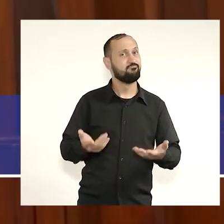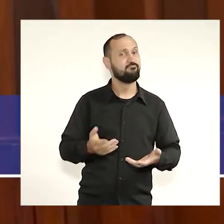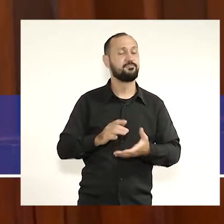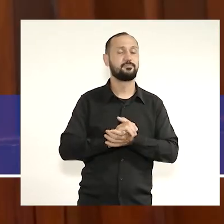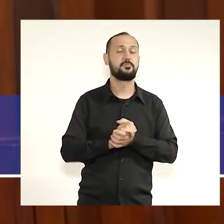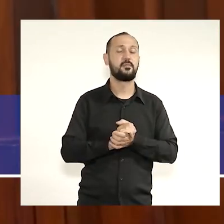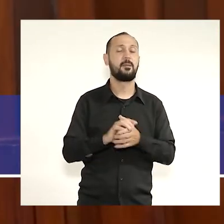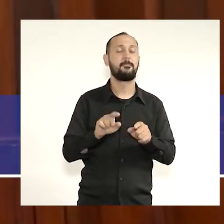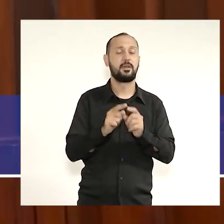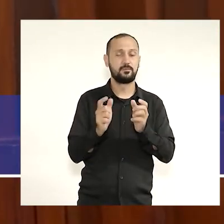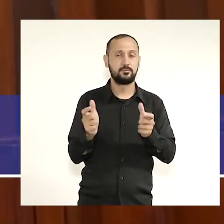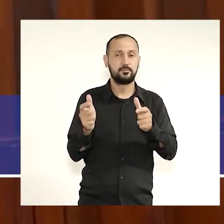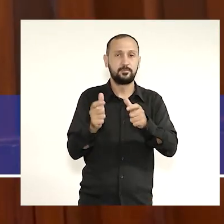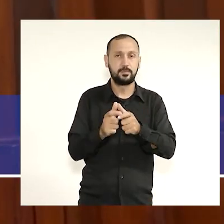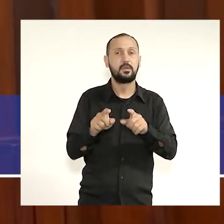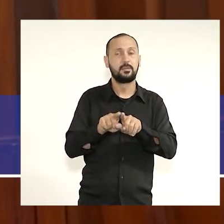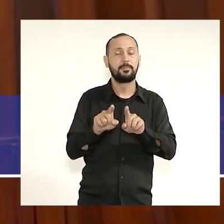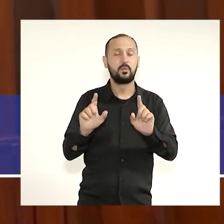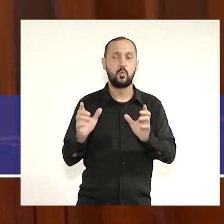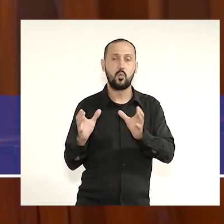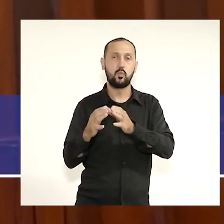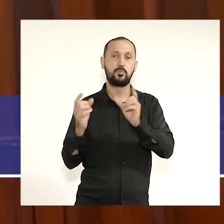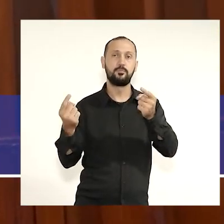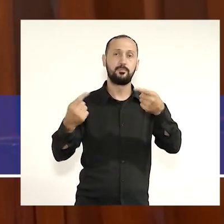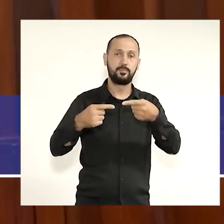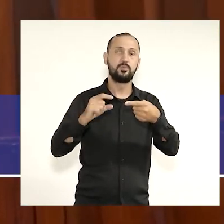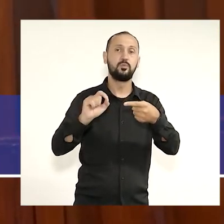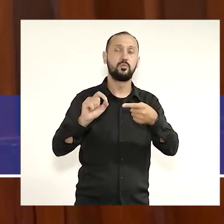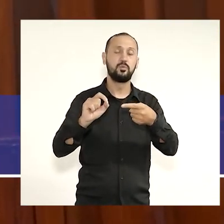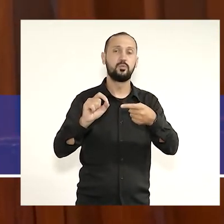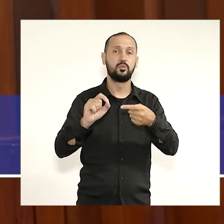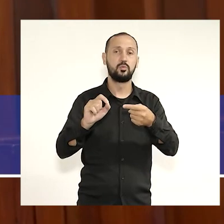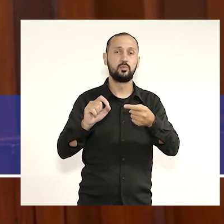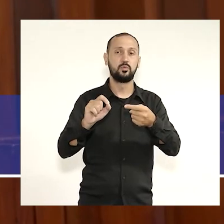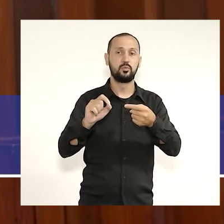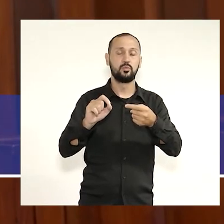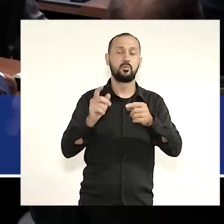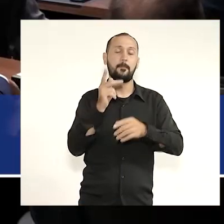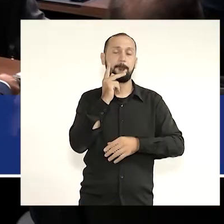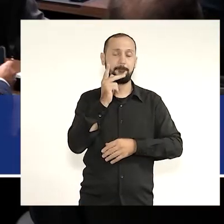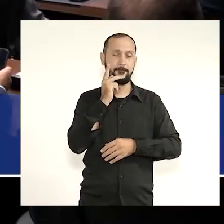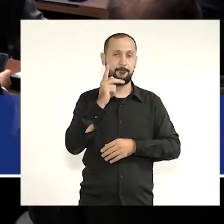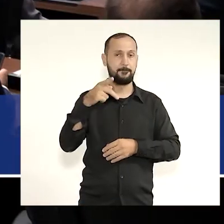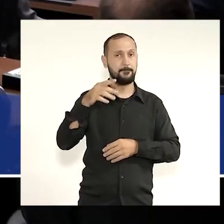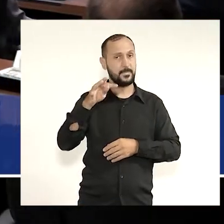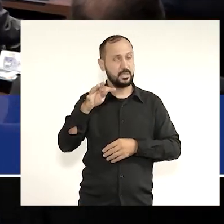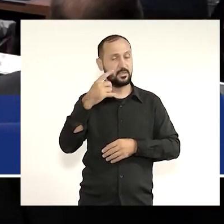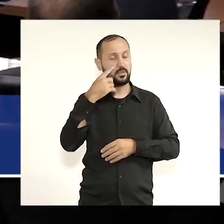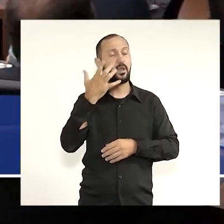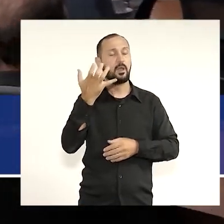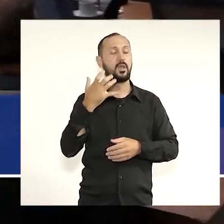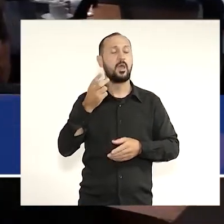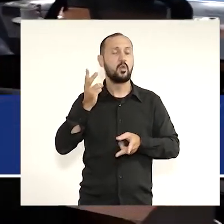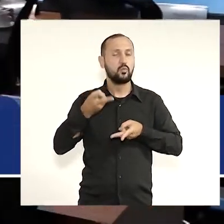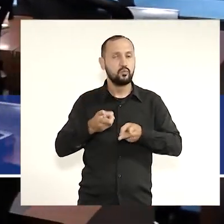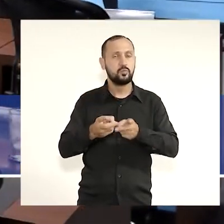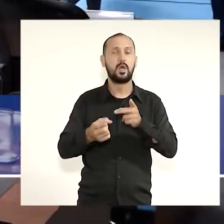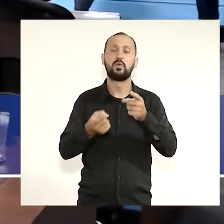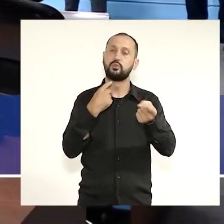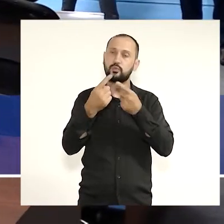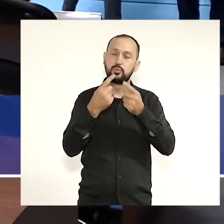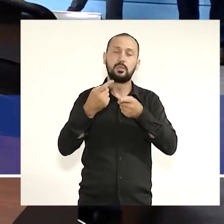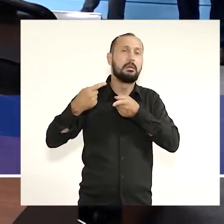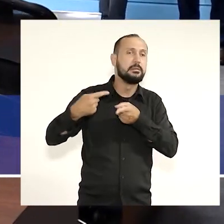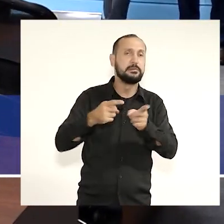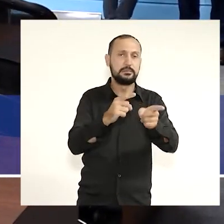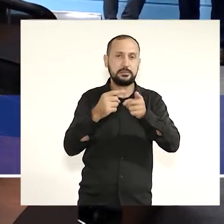estado. Mesmo em minoria, a oposição liderada pelo Partido dos Trabalhadores garante que fará ressoar a